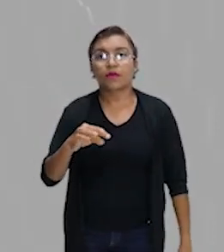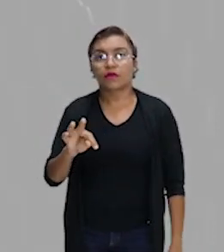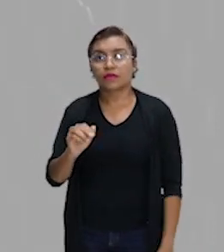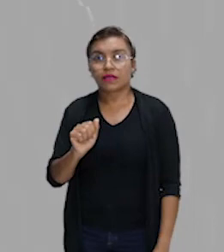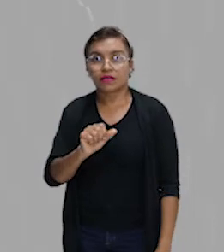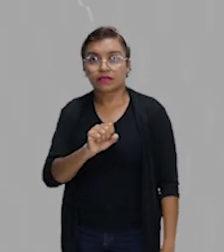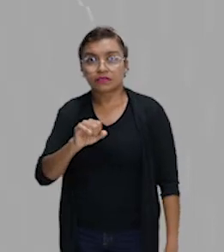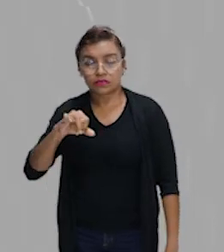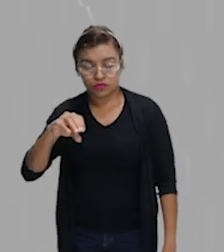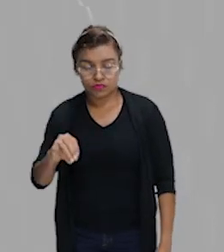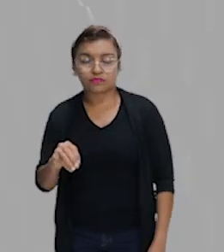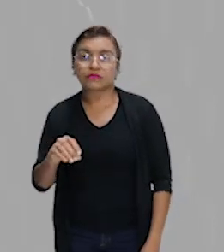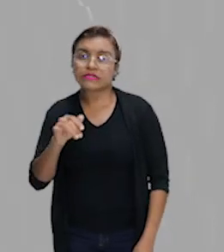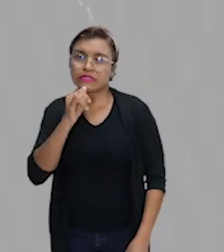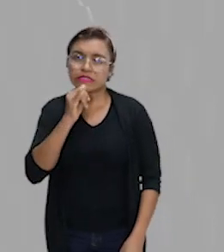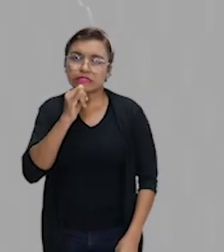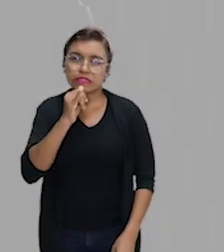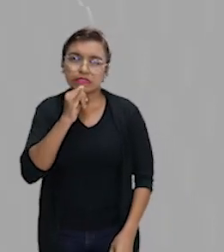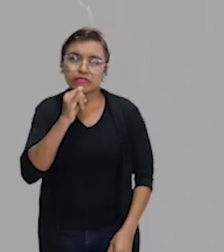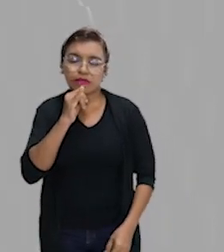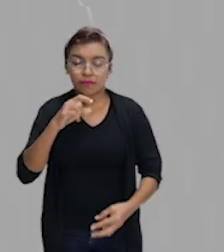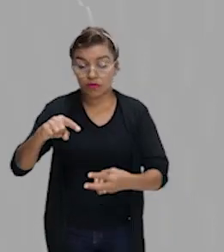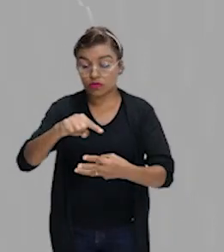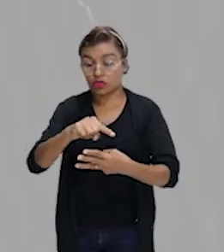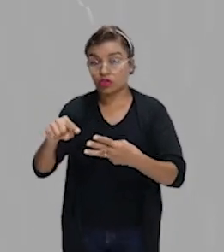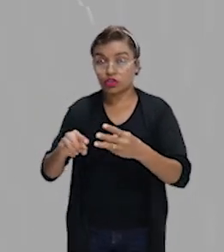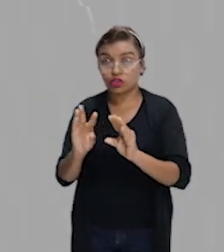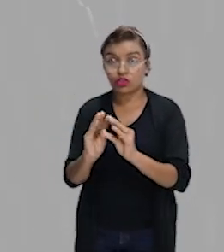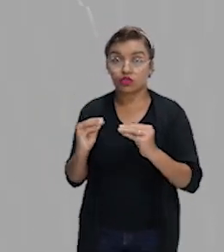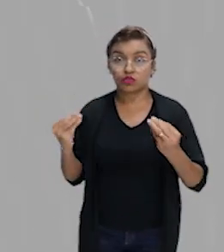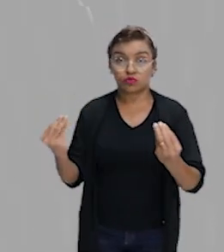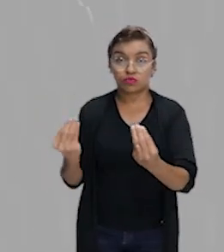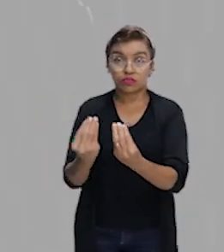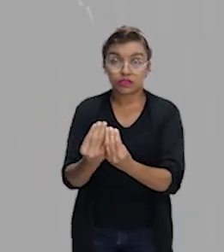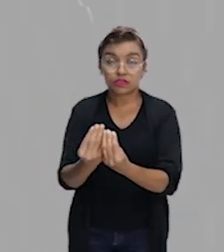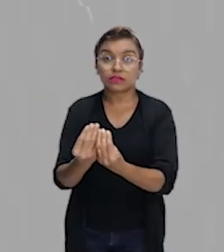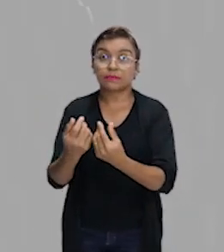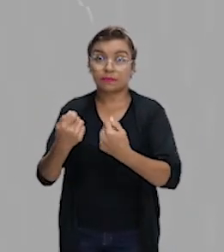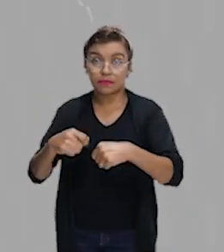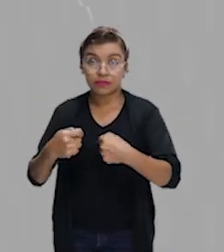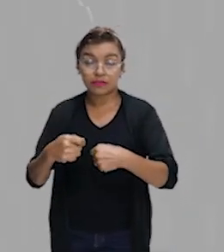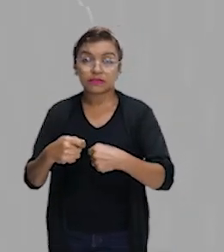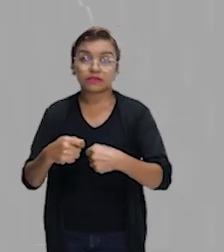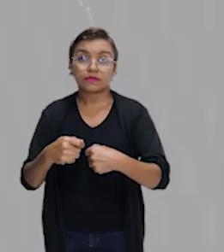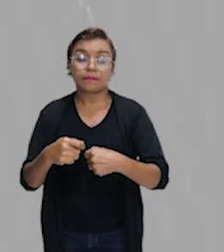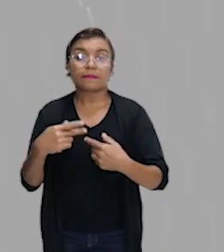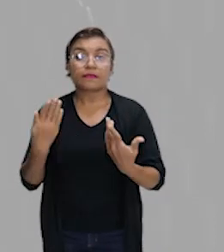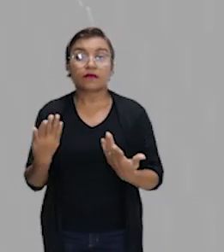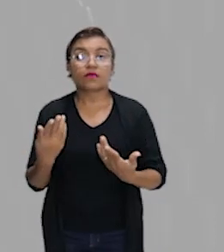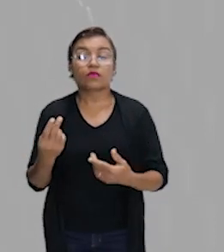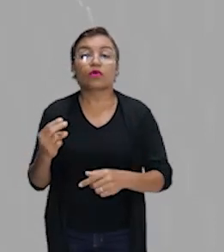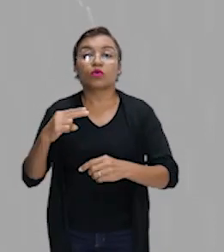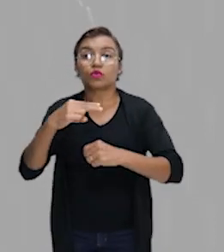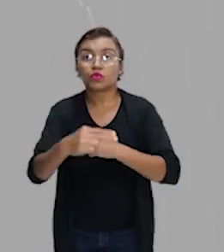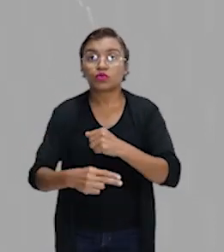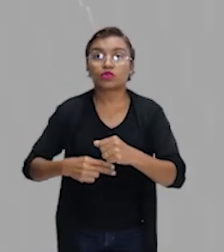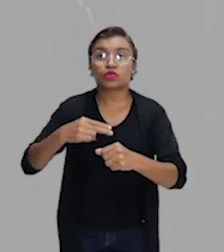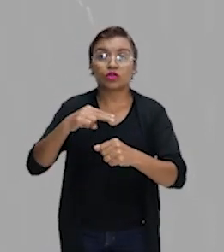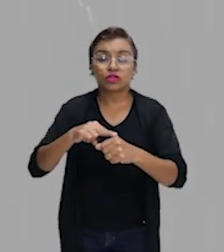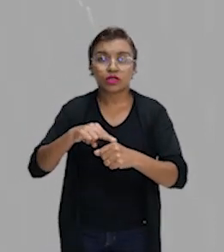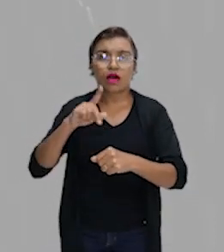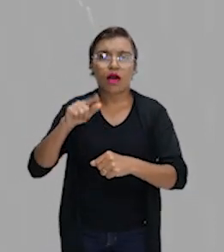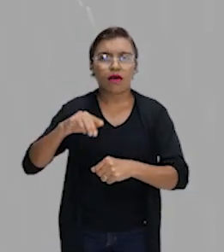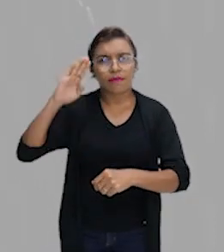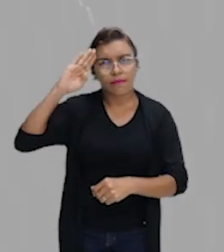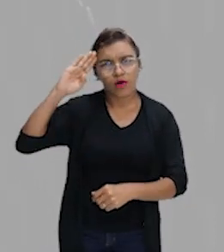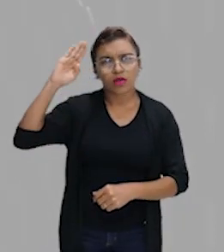apresentar na sua composição essas três substâncias. Então, o nitrogênio é uma fonte primária para as plantas, né?